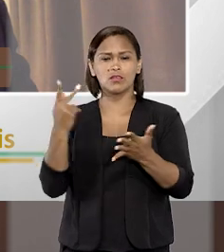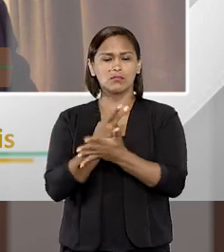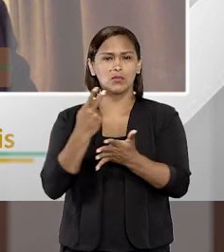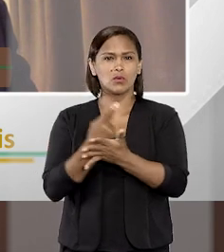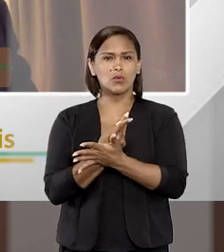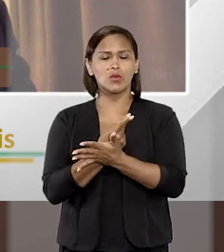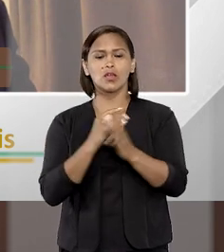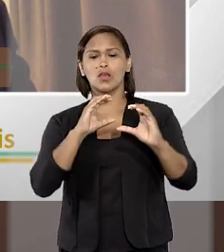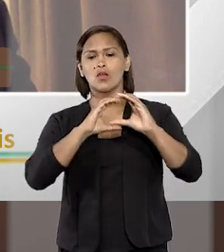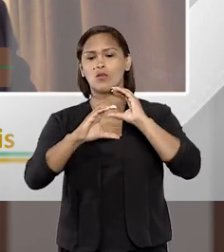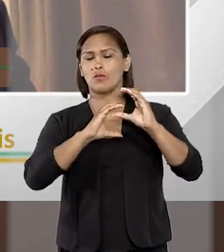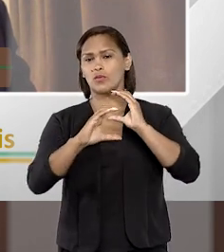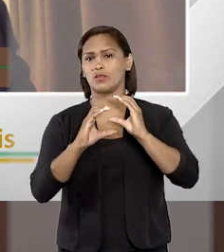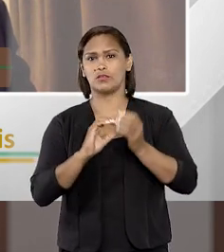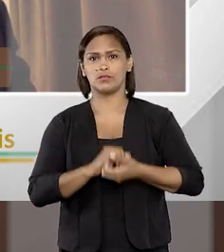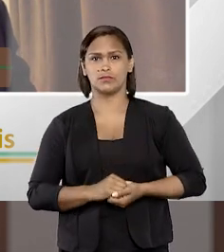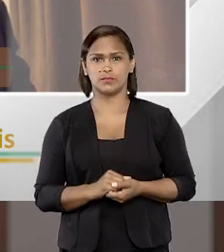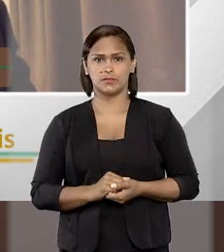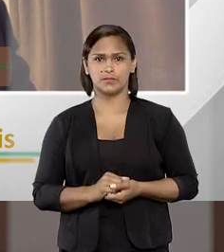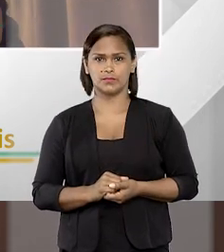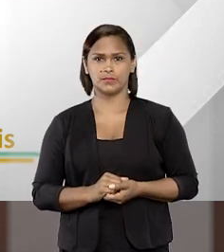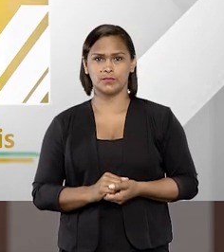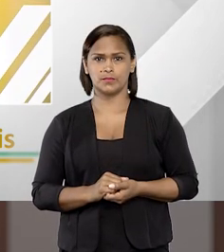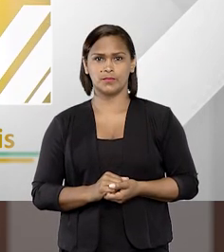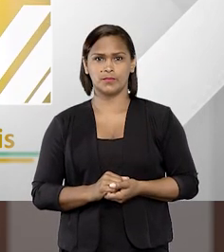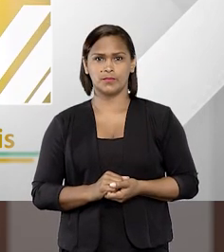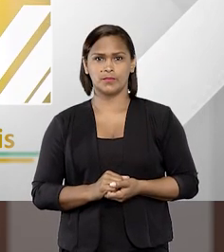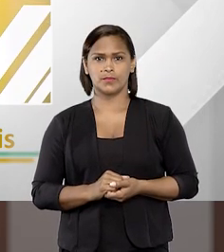qualquer comunicação entre elas